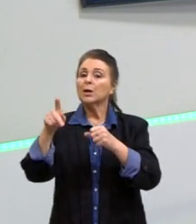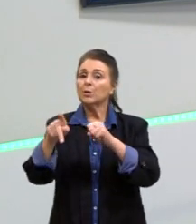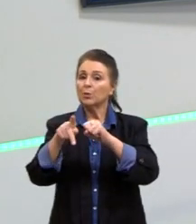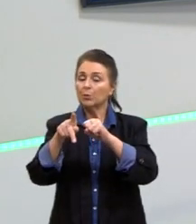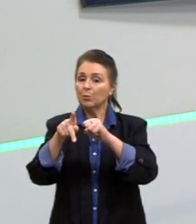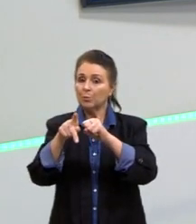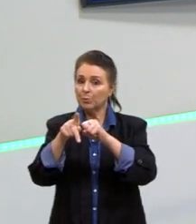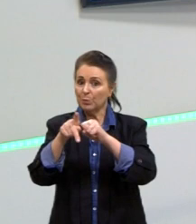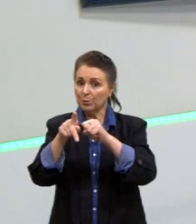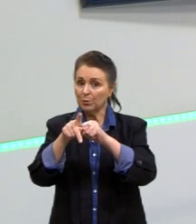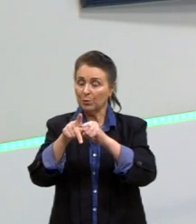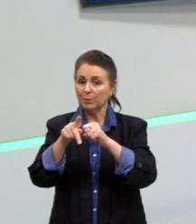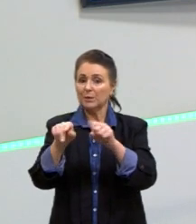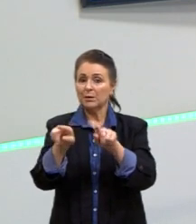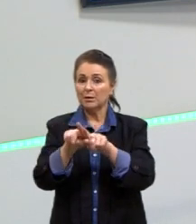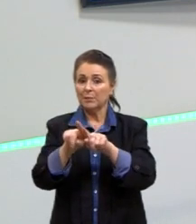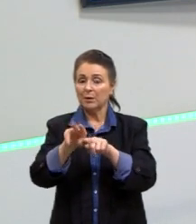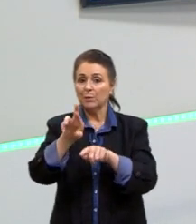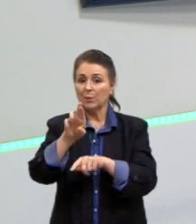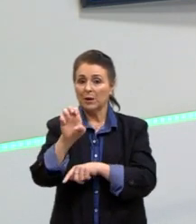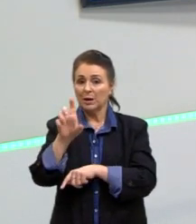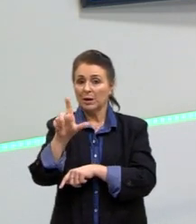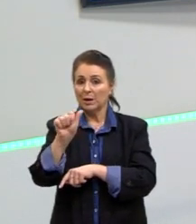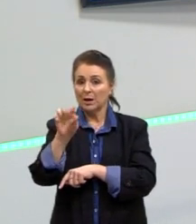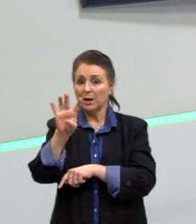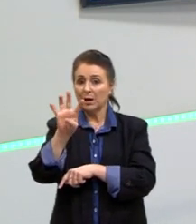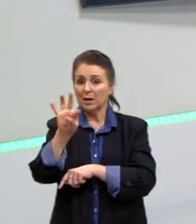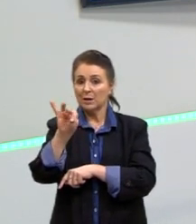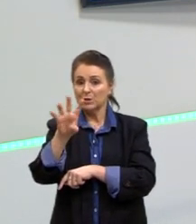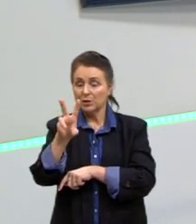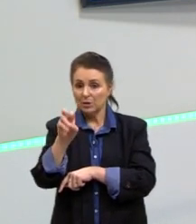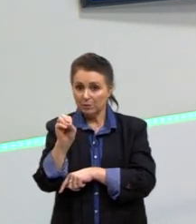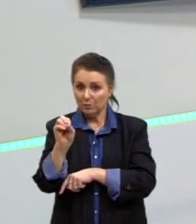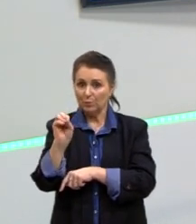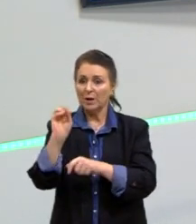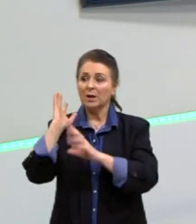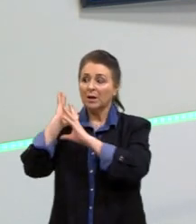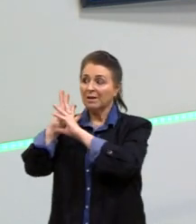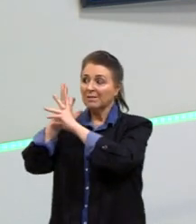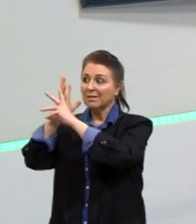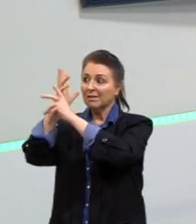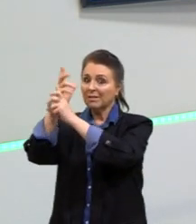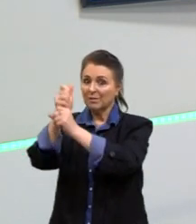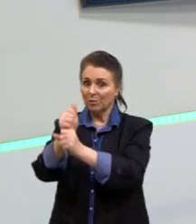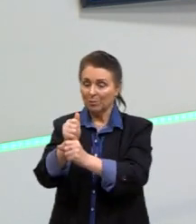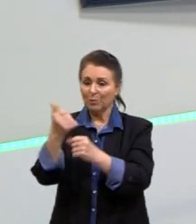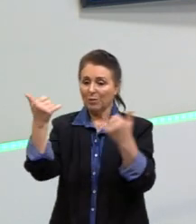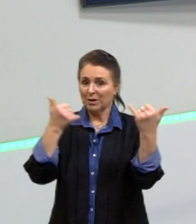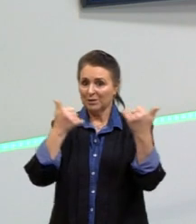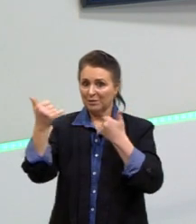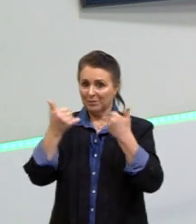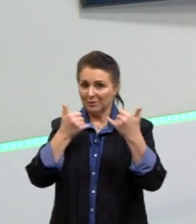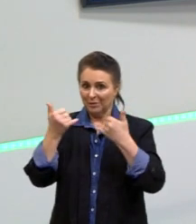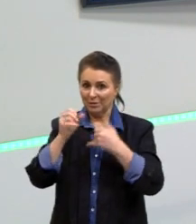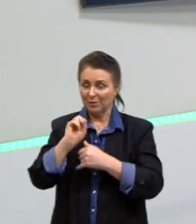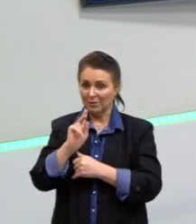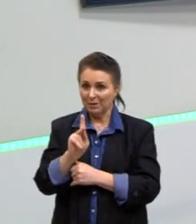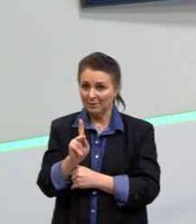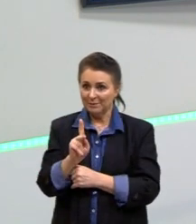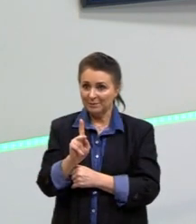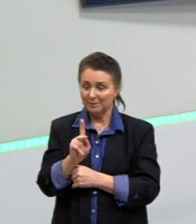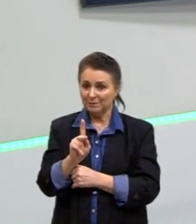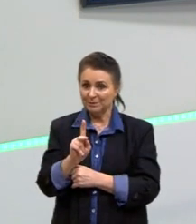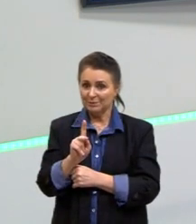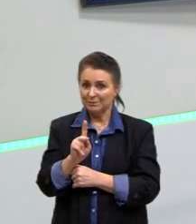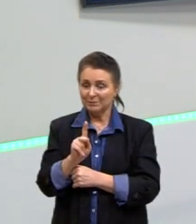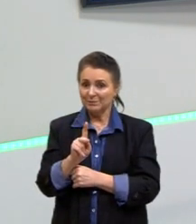ficar repetindo informações, que são aqueles pronomes, né, que retomam as informações. Tá, pessoal?